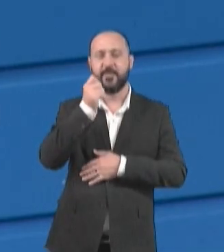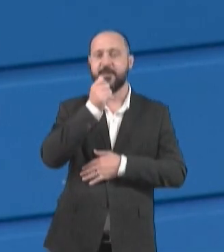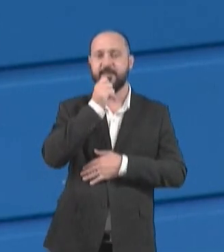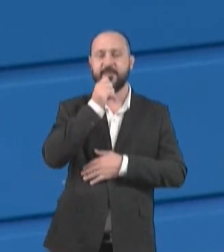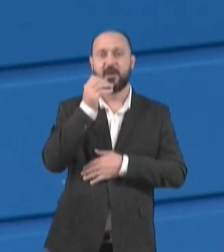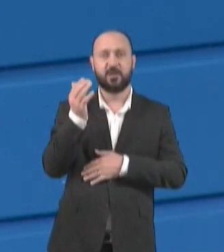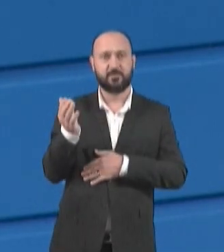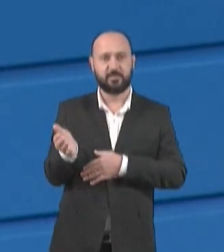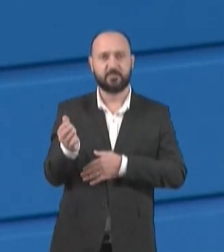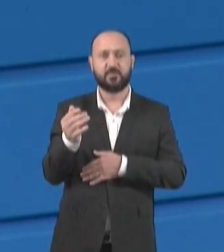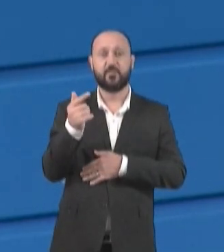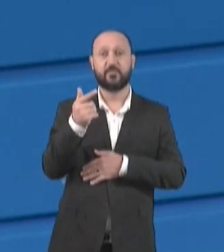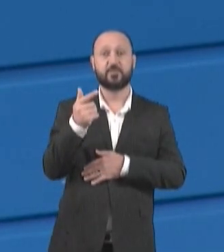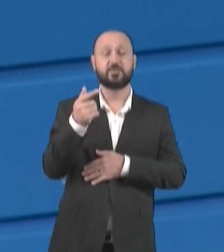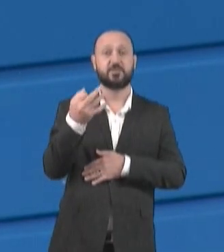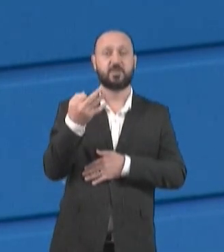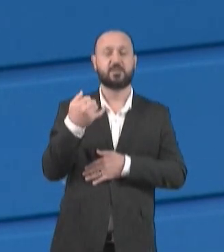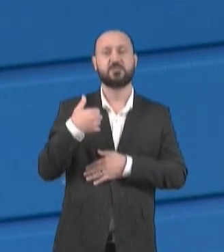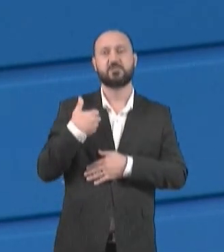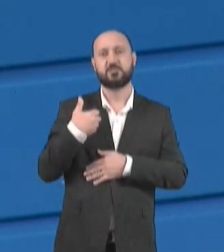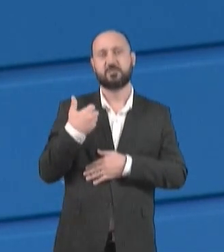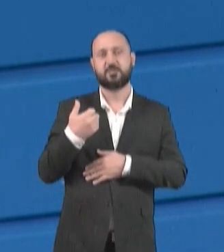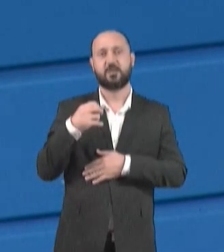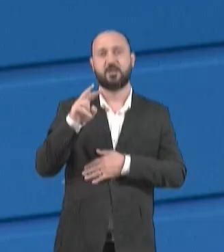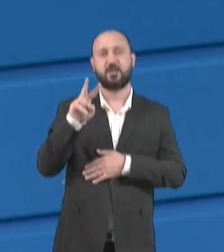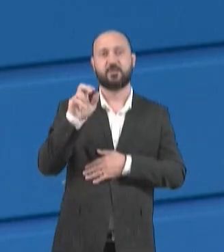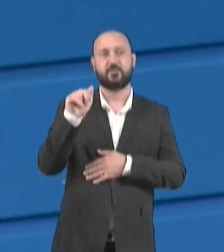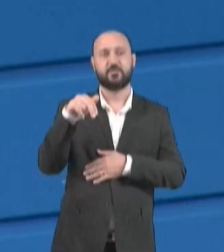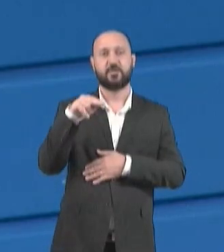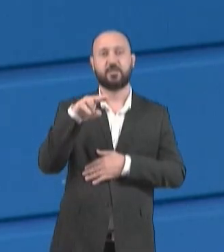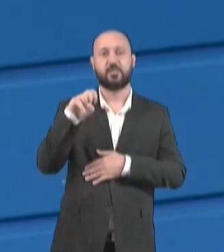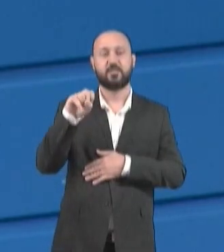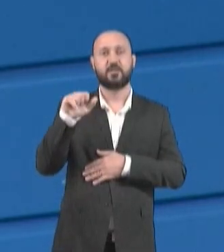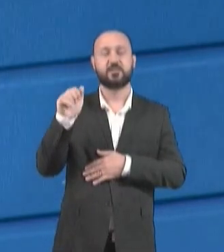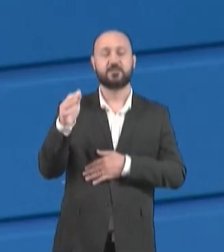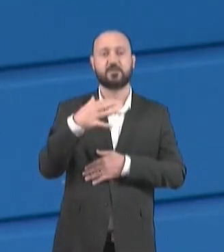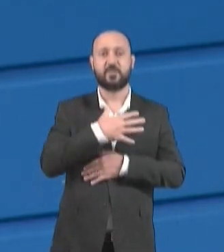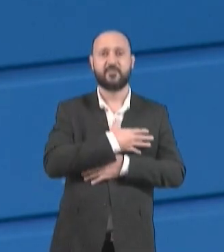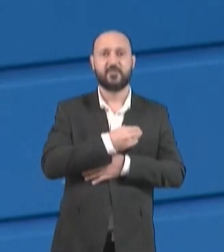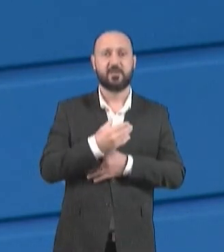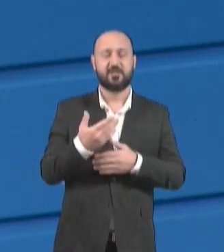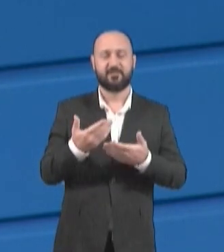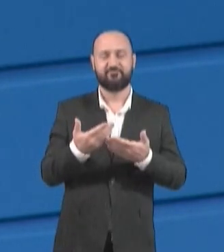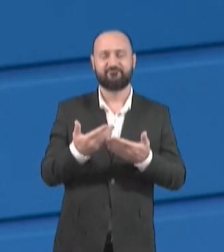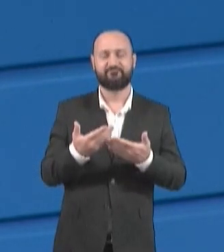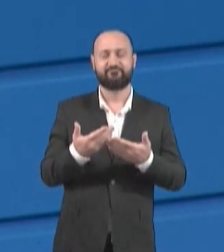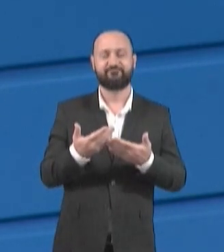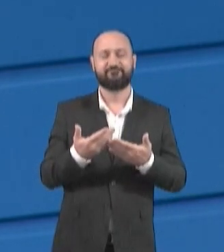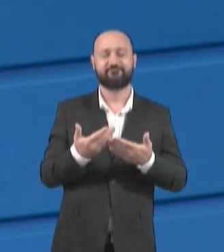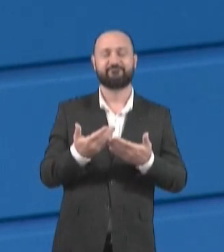que ainda era uma menina de 23 anos, né, a Vanessa, e de sua filha,